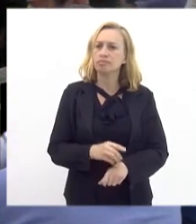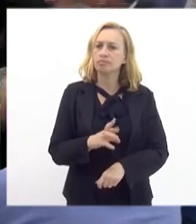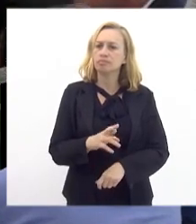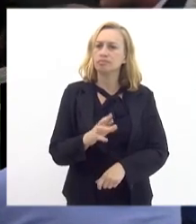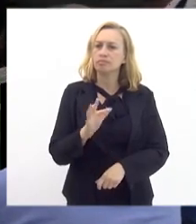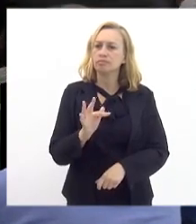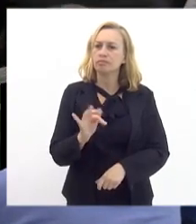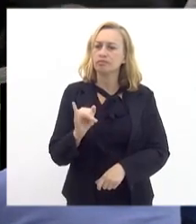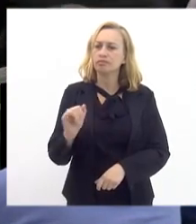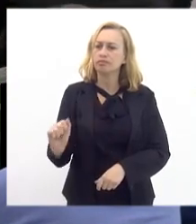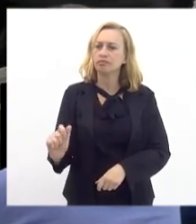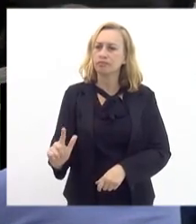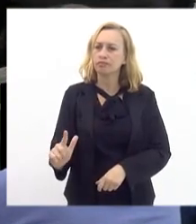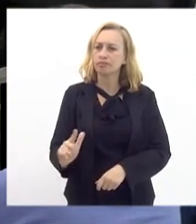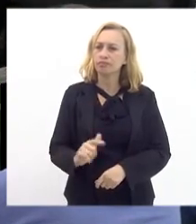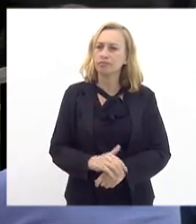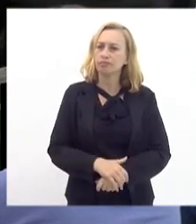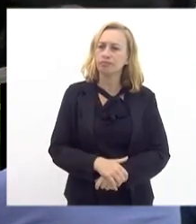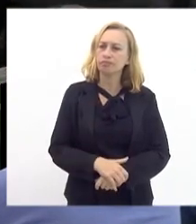fio